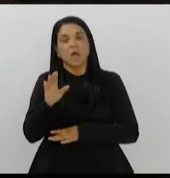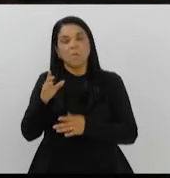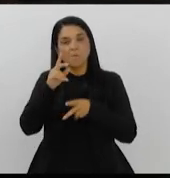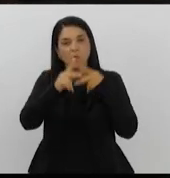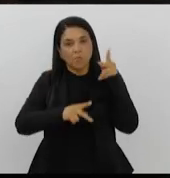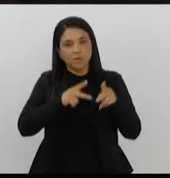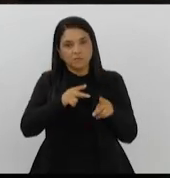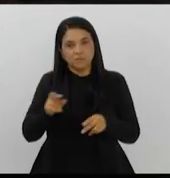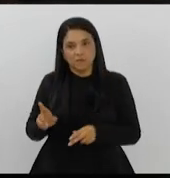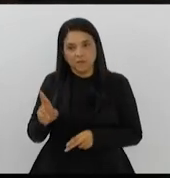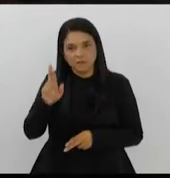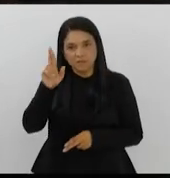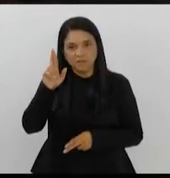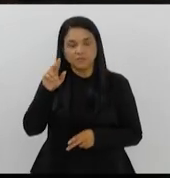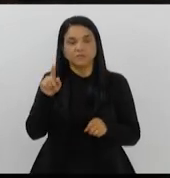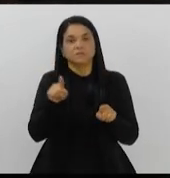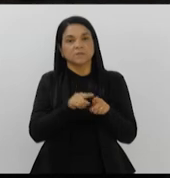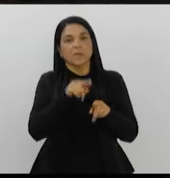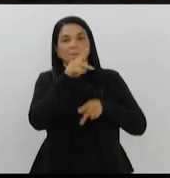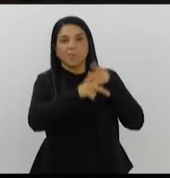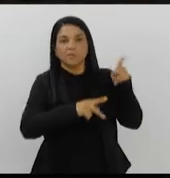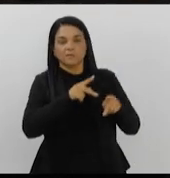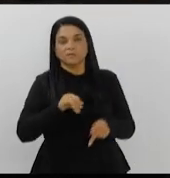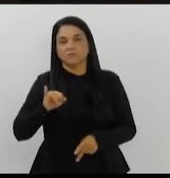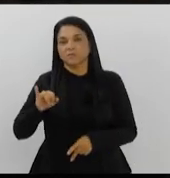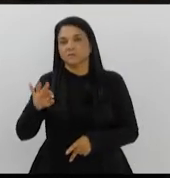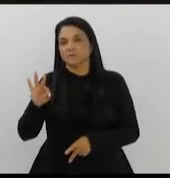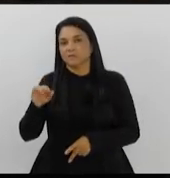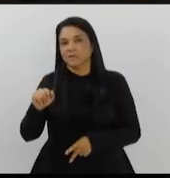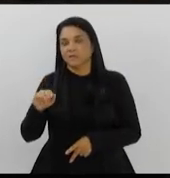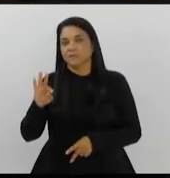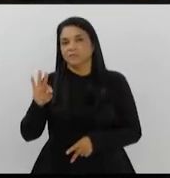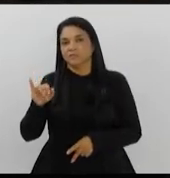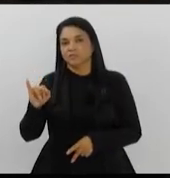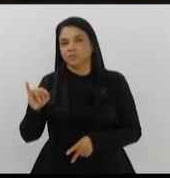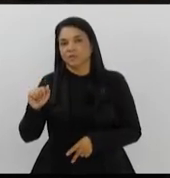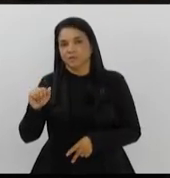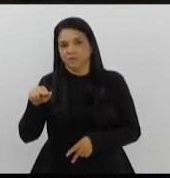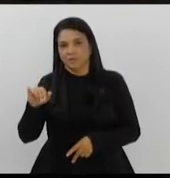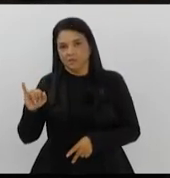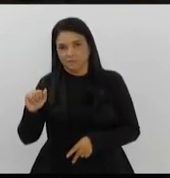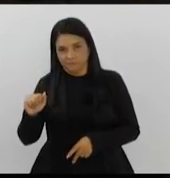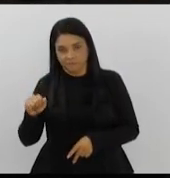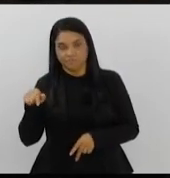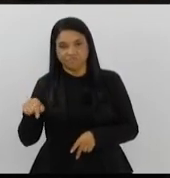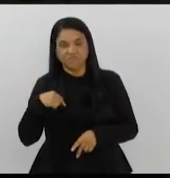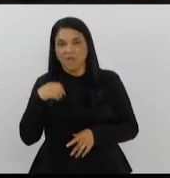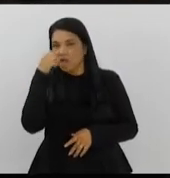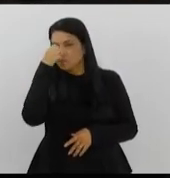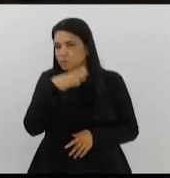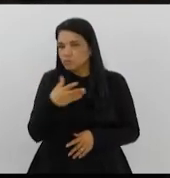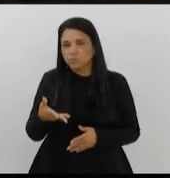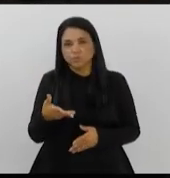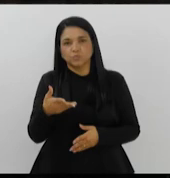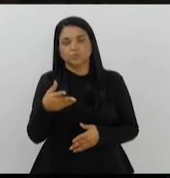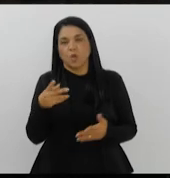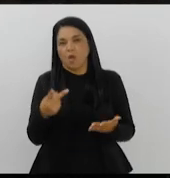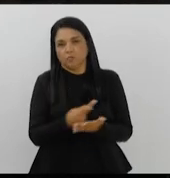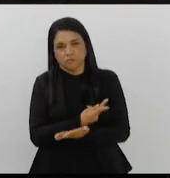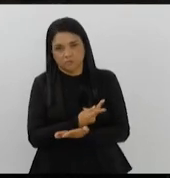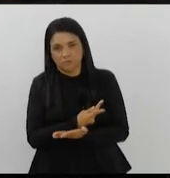de Itatiaia. Um verdadeiro absurdo que vem acontecendo em Resende. Os vereadores da base